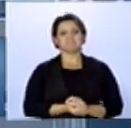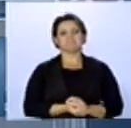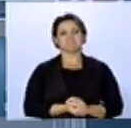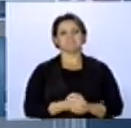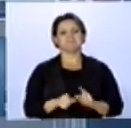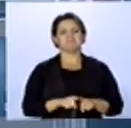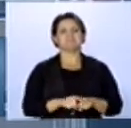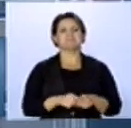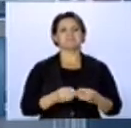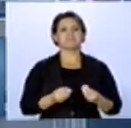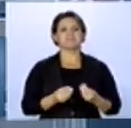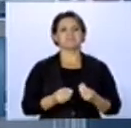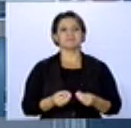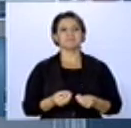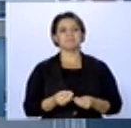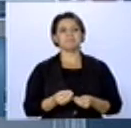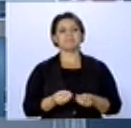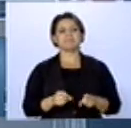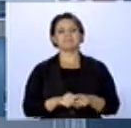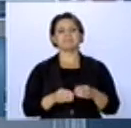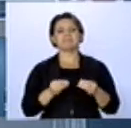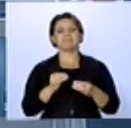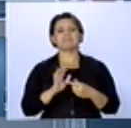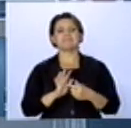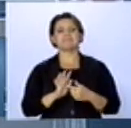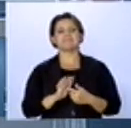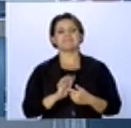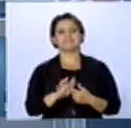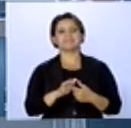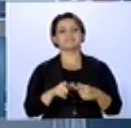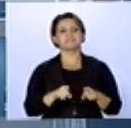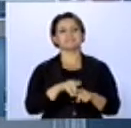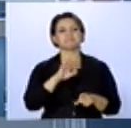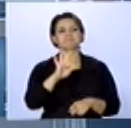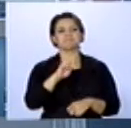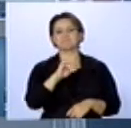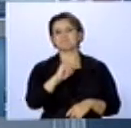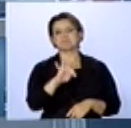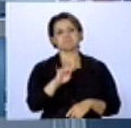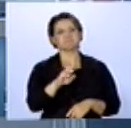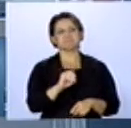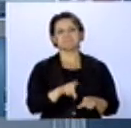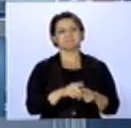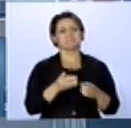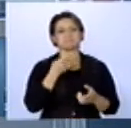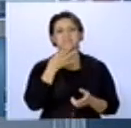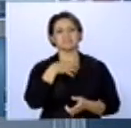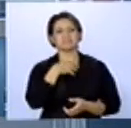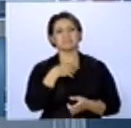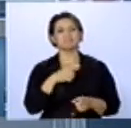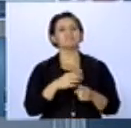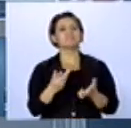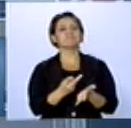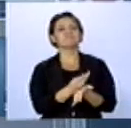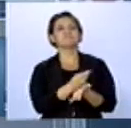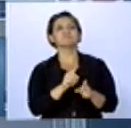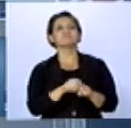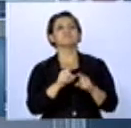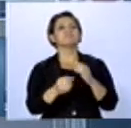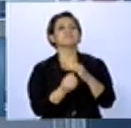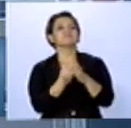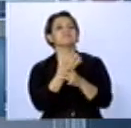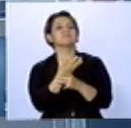por poder representar aqui uma entidade Como é o Instituto é atuação numa entidade que foi